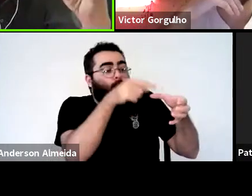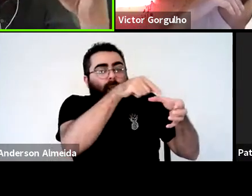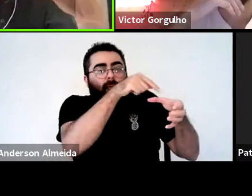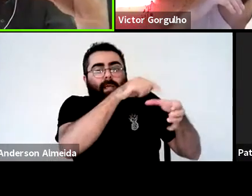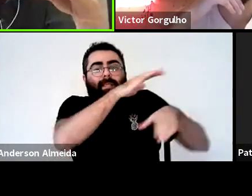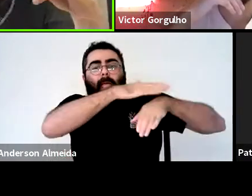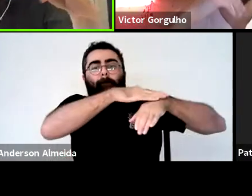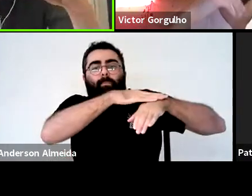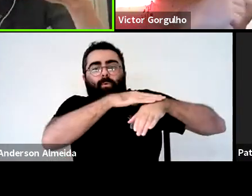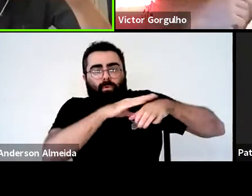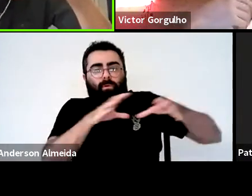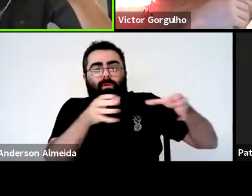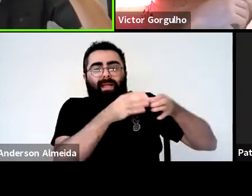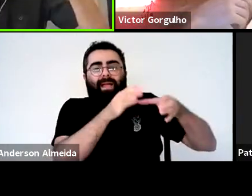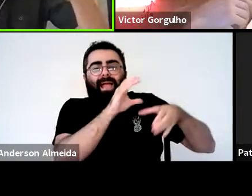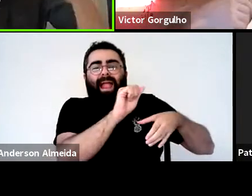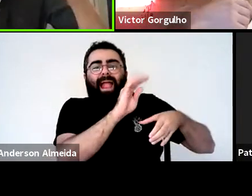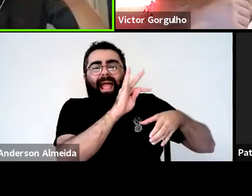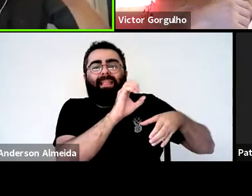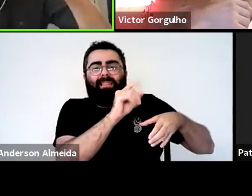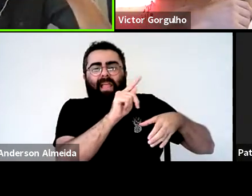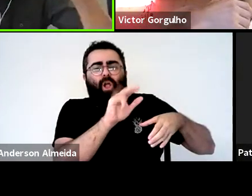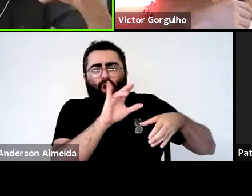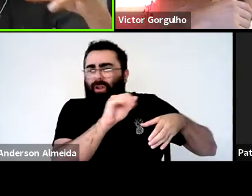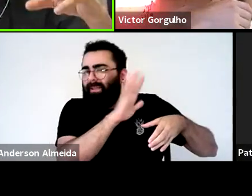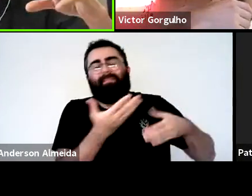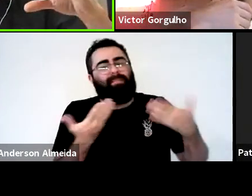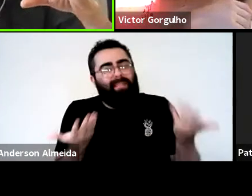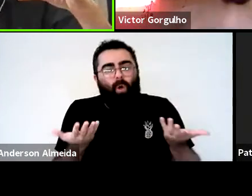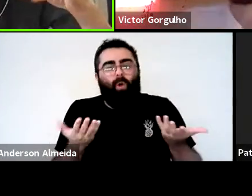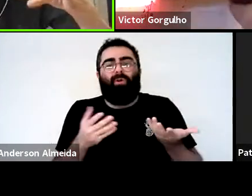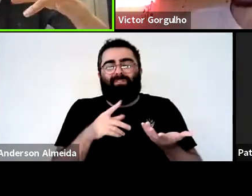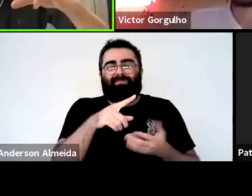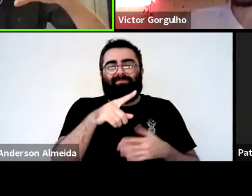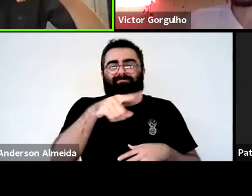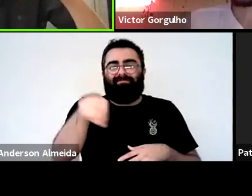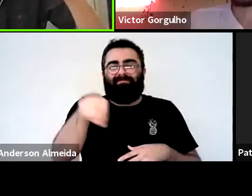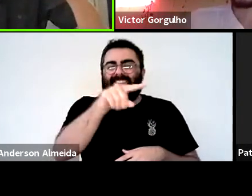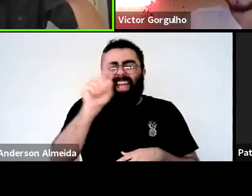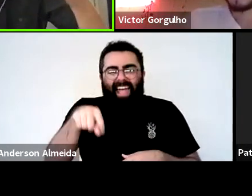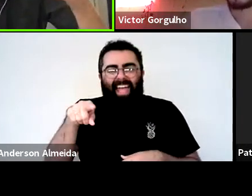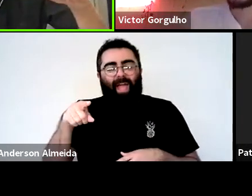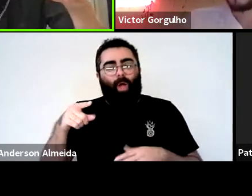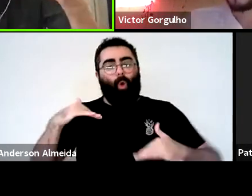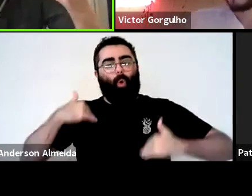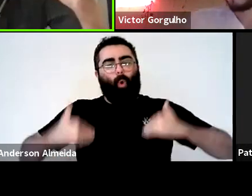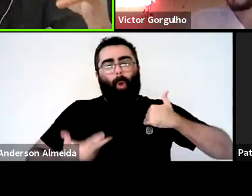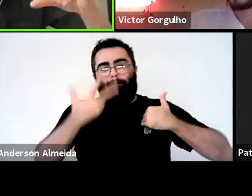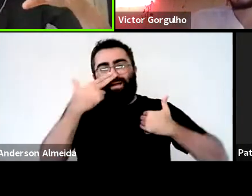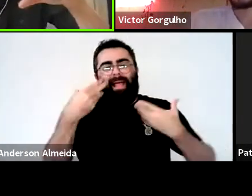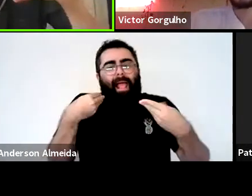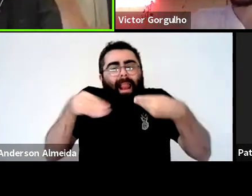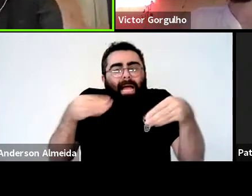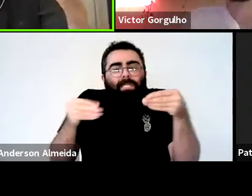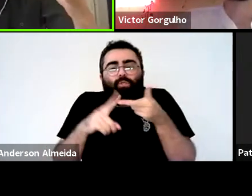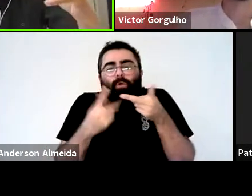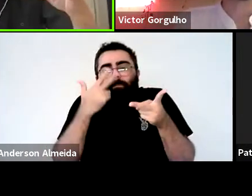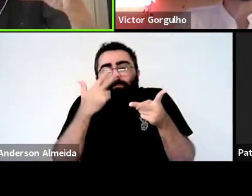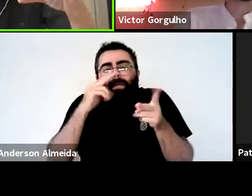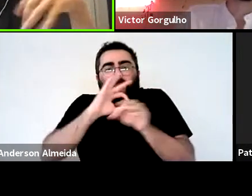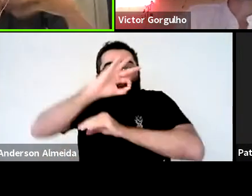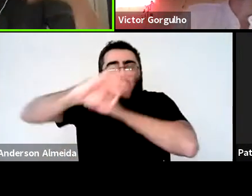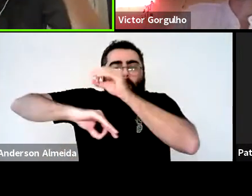pulverização, aquele ser galáctico, quântico, não sei o que é aquilo, aquela